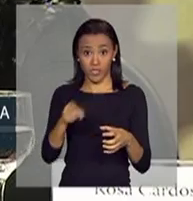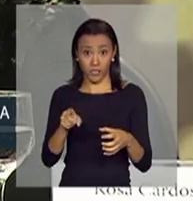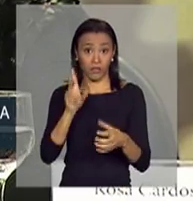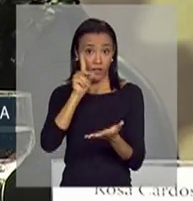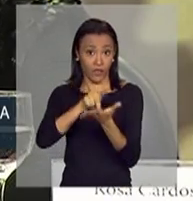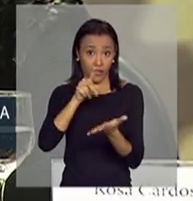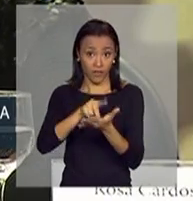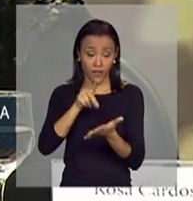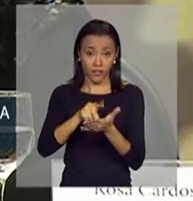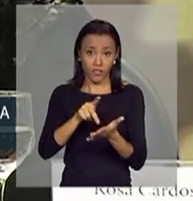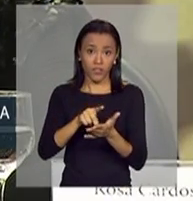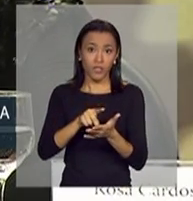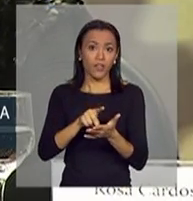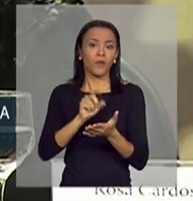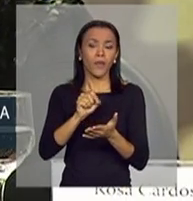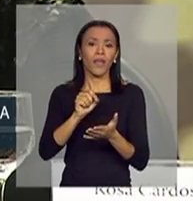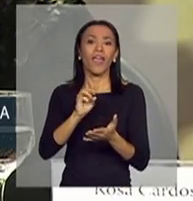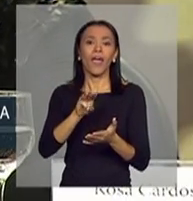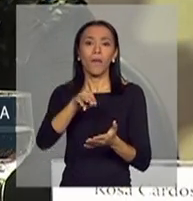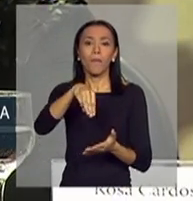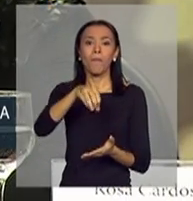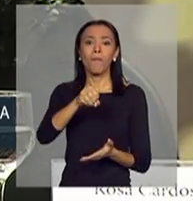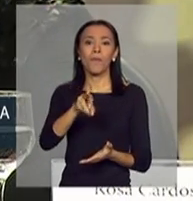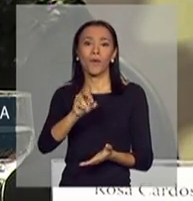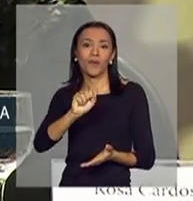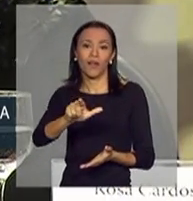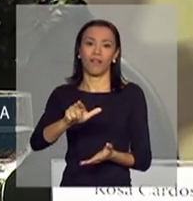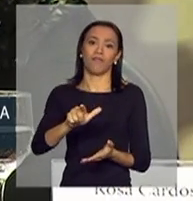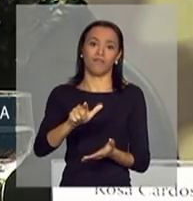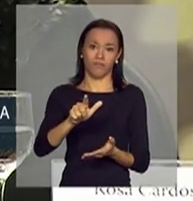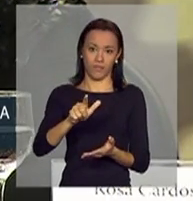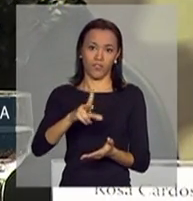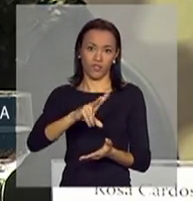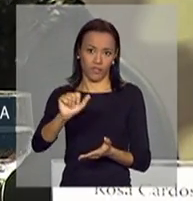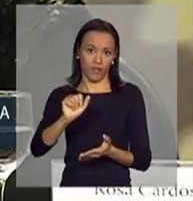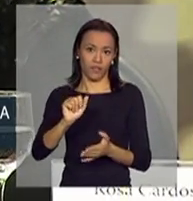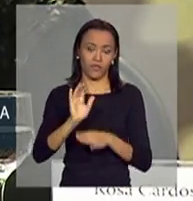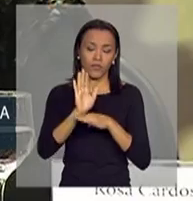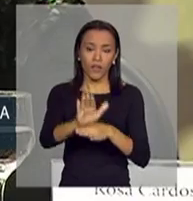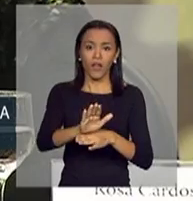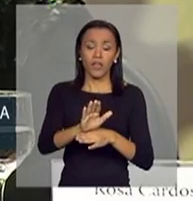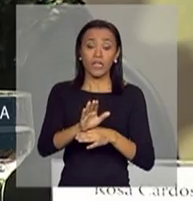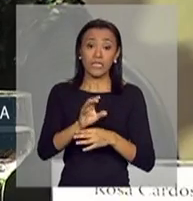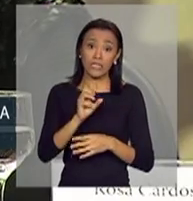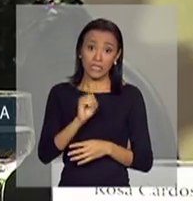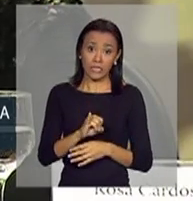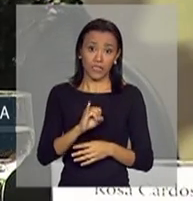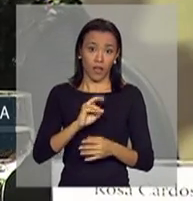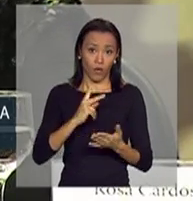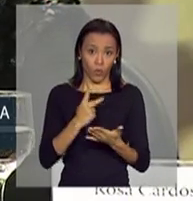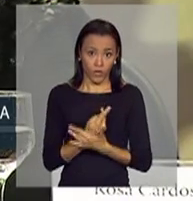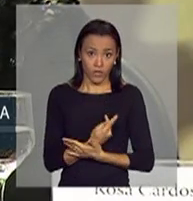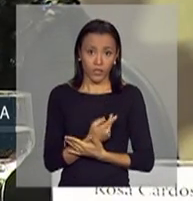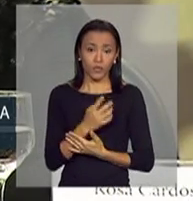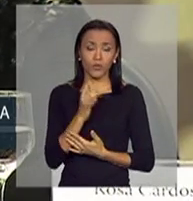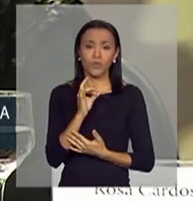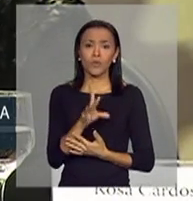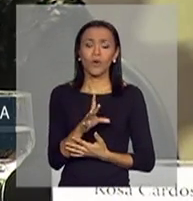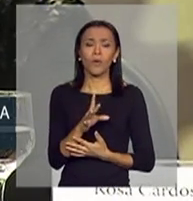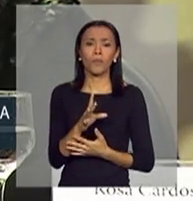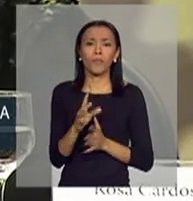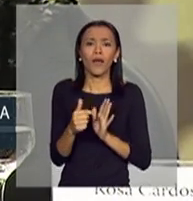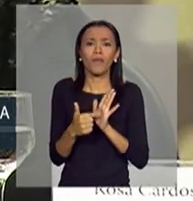reparação moral. Uma descoberta desse tipo certamente vai ser uma reparar